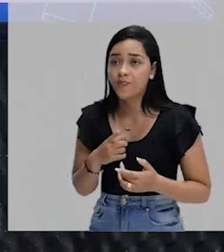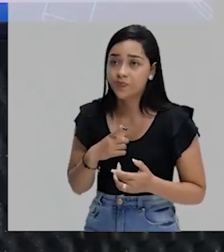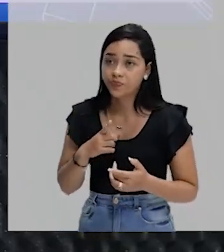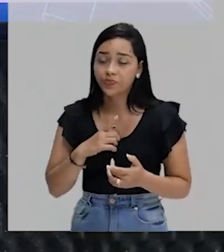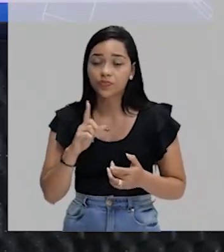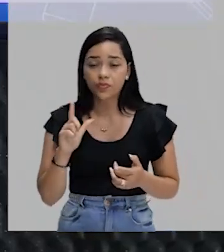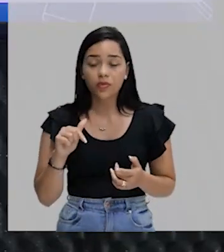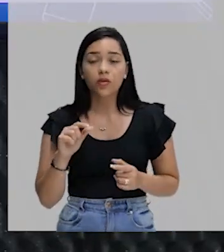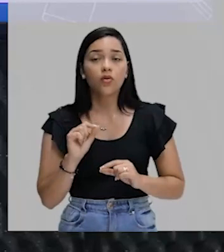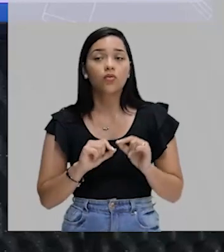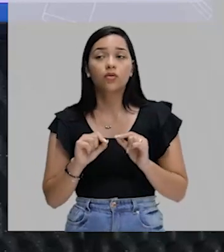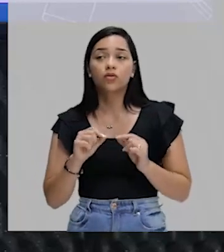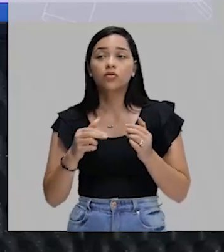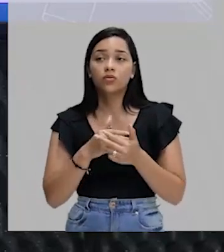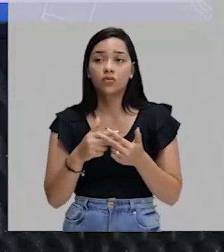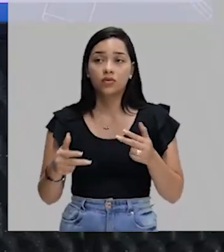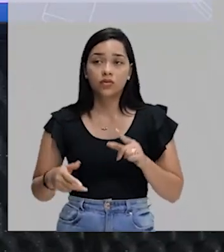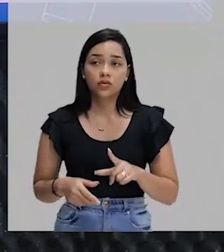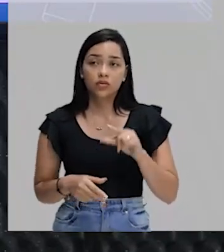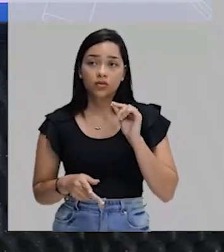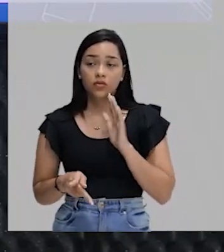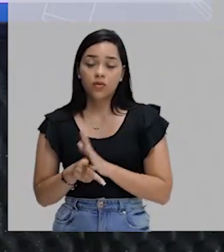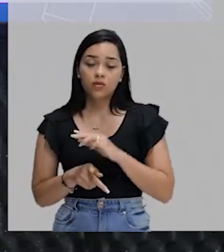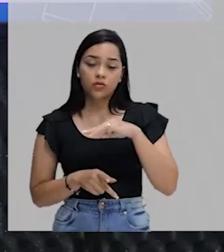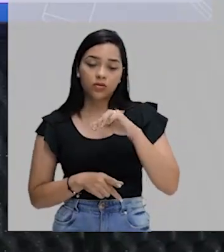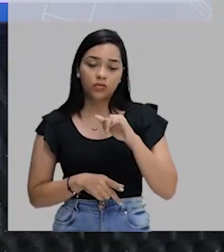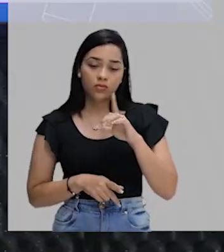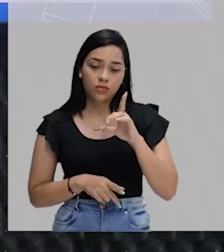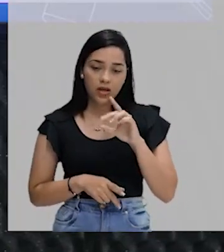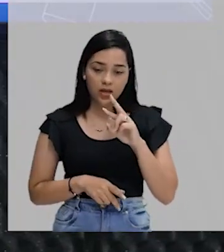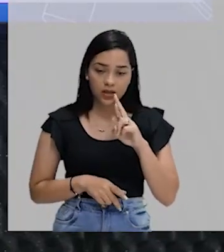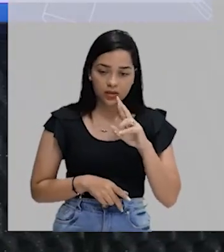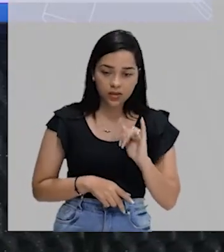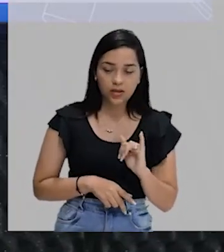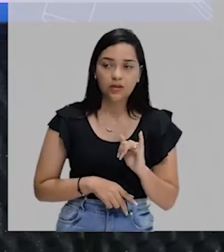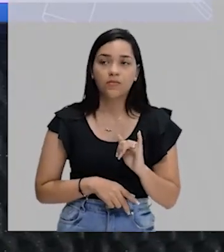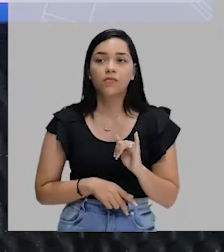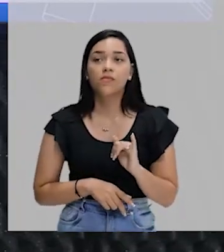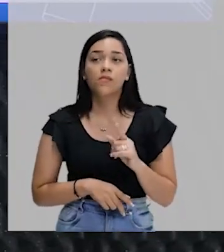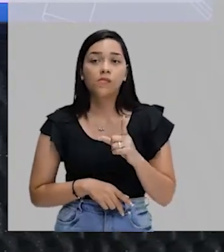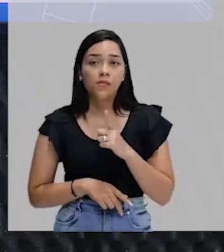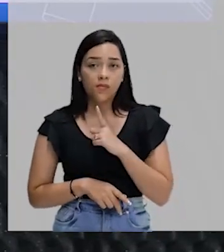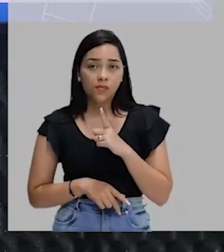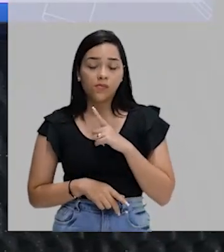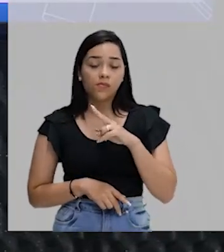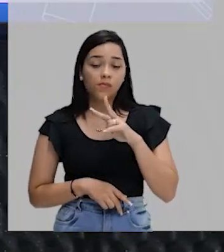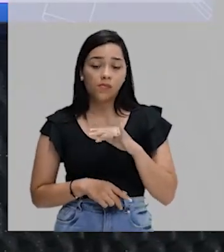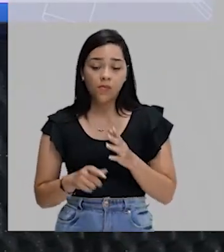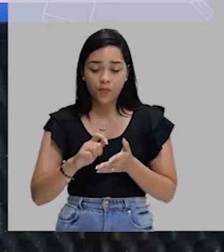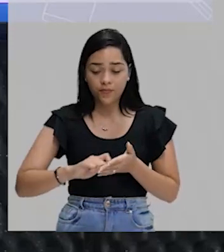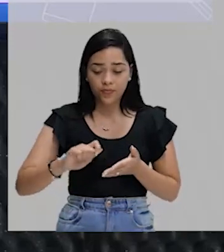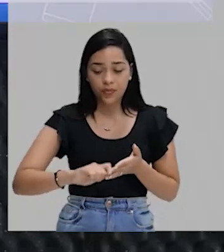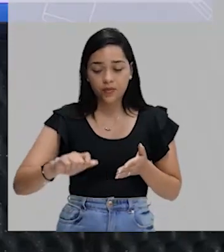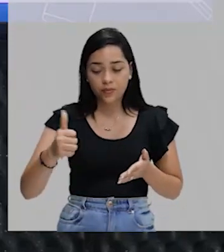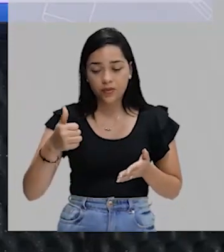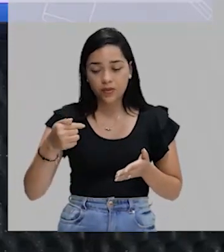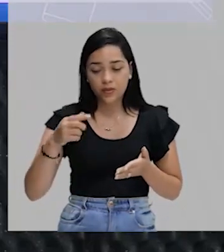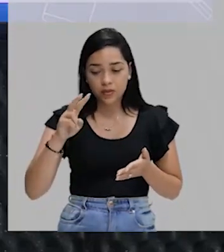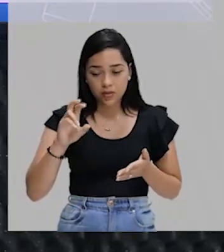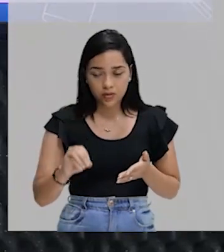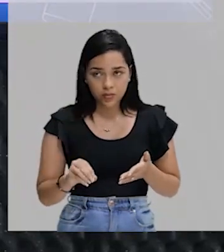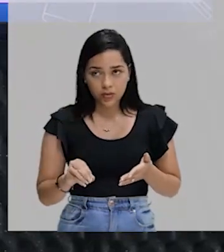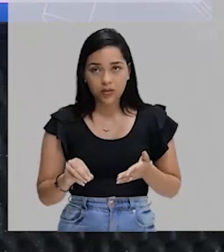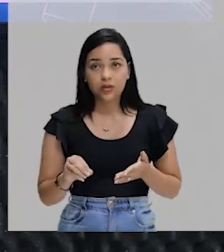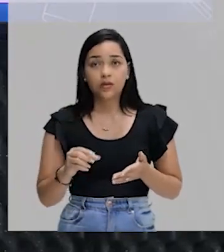isso é reflexo das decisões do Tratado de Madrid. O Tratado de Madrid, que foi assinado em 1750,